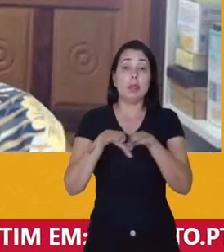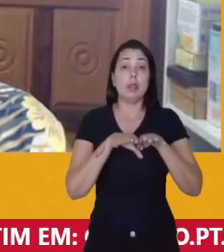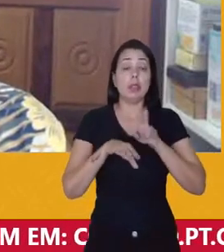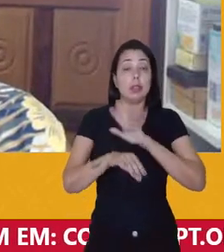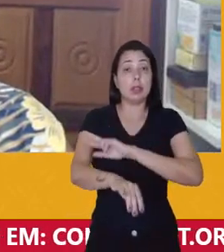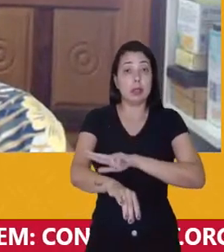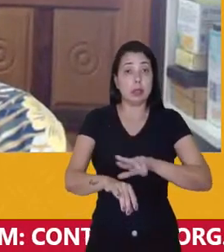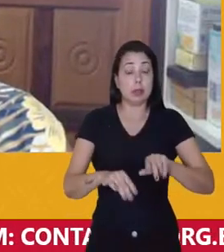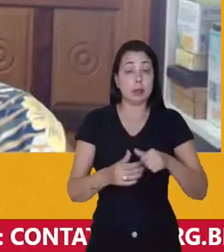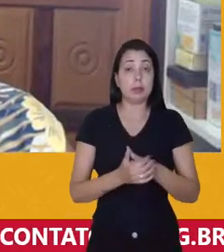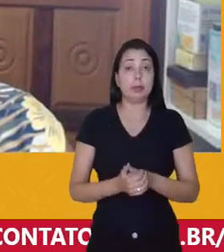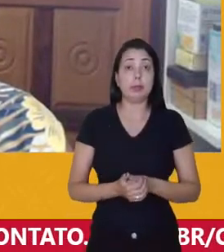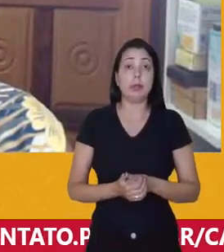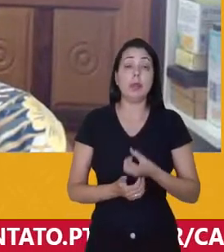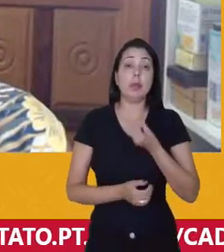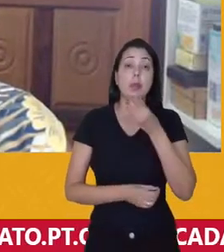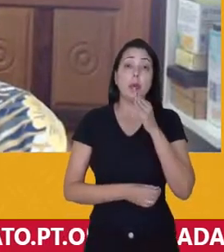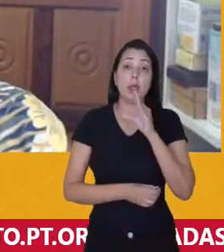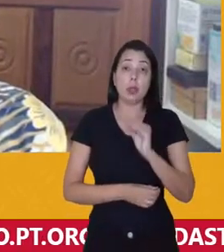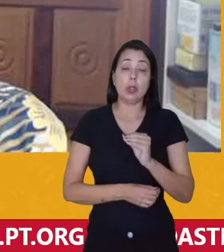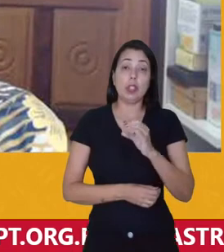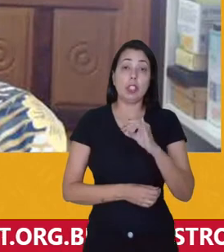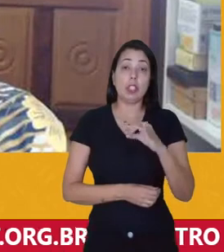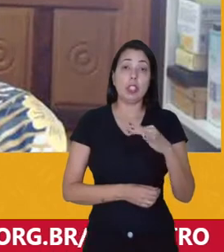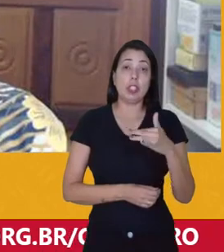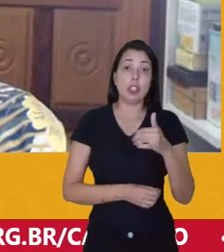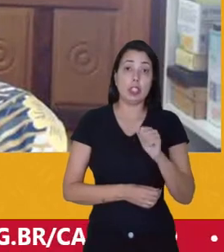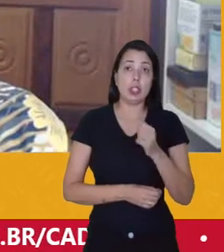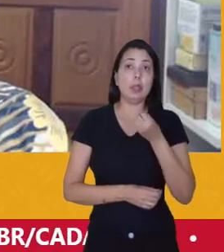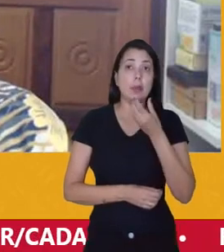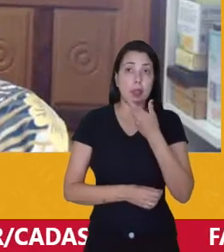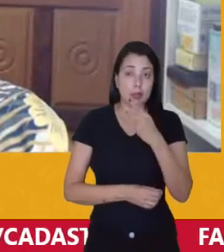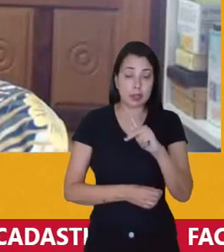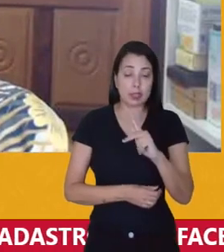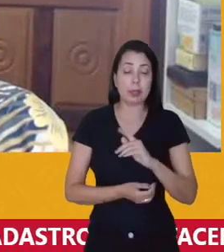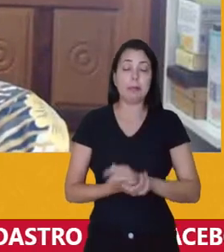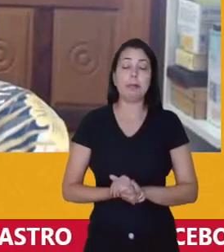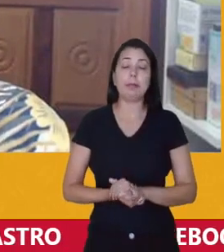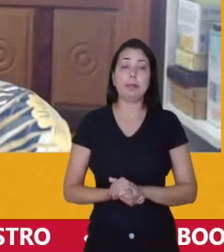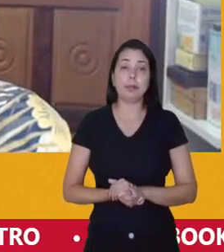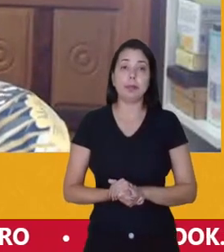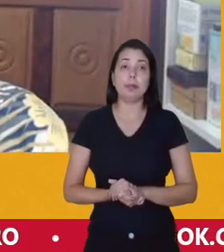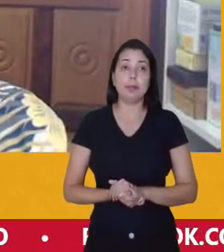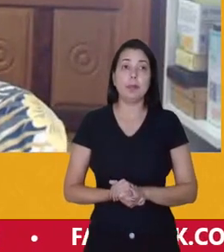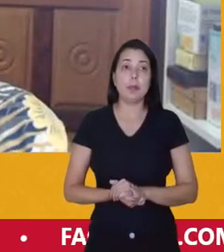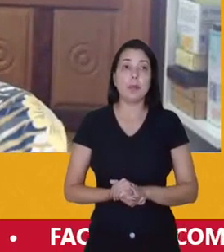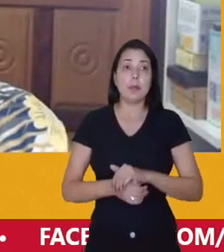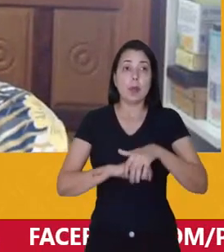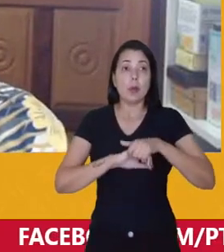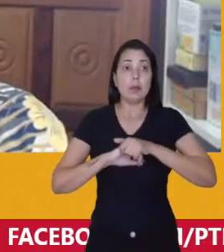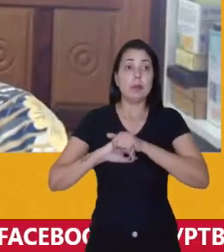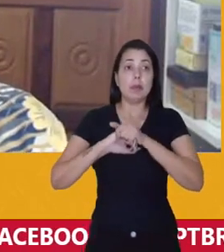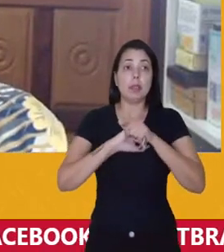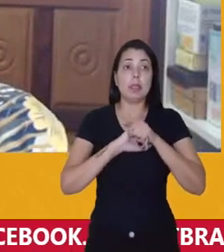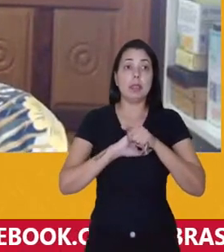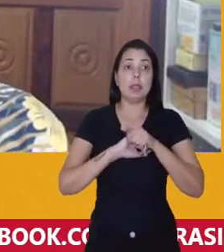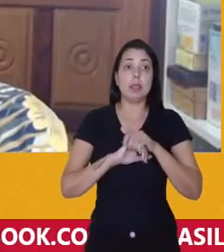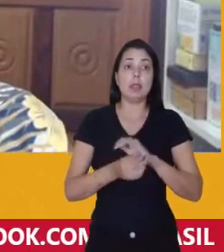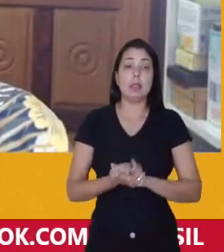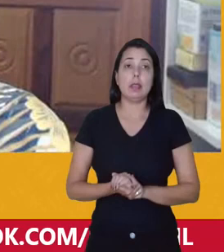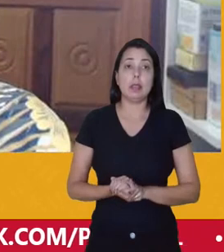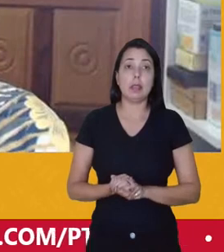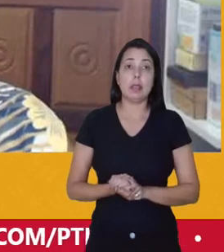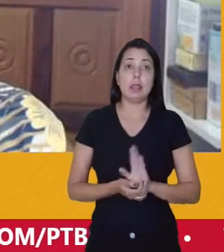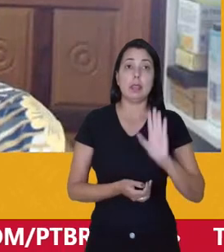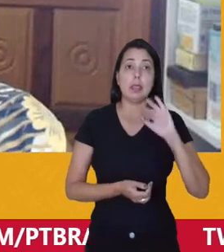de Igualdade Racial. Boa noite, Cristina. Tudo bem com você? Boa noite, professora. Sua saudação aí para as